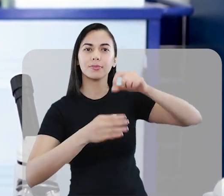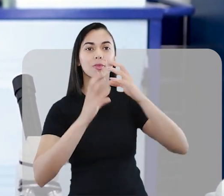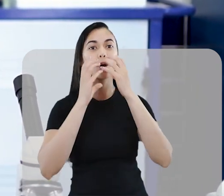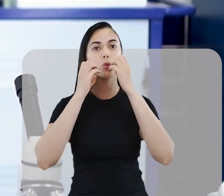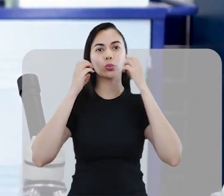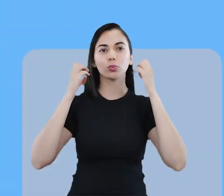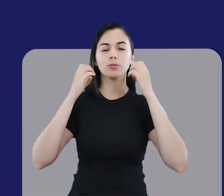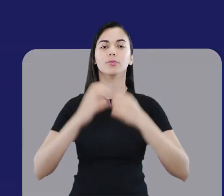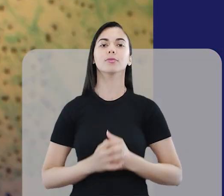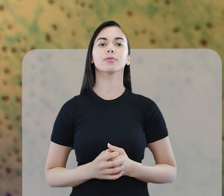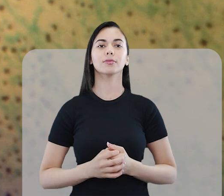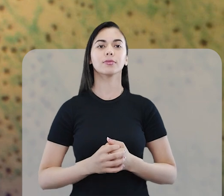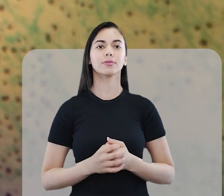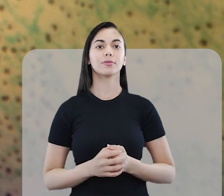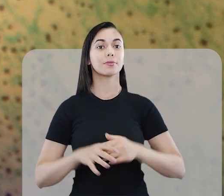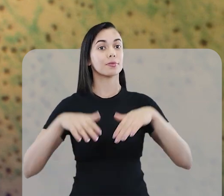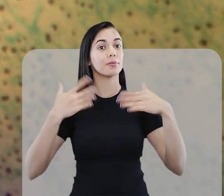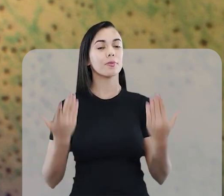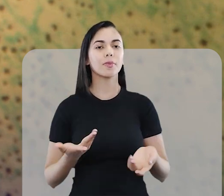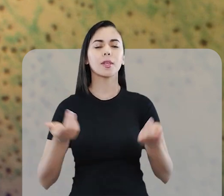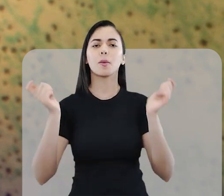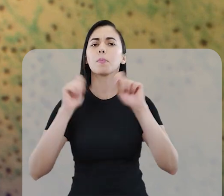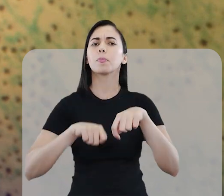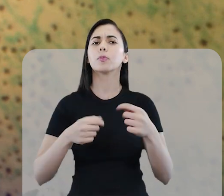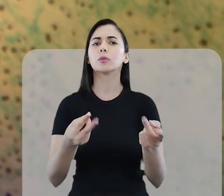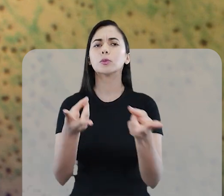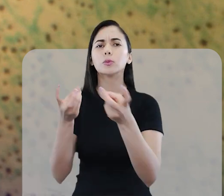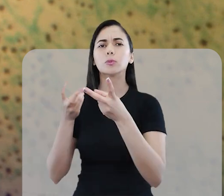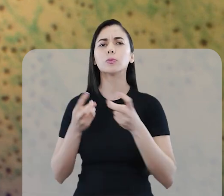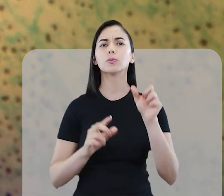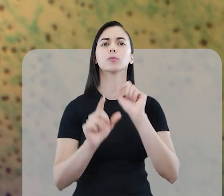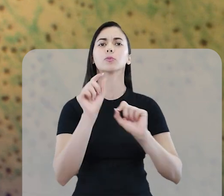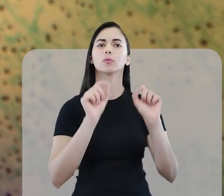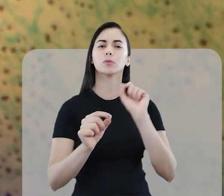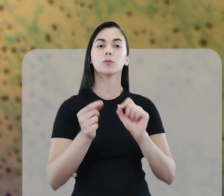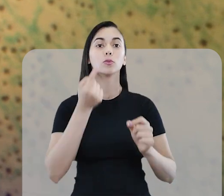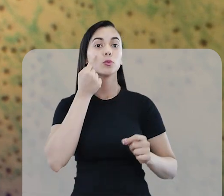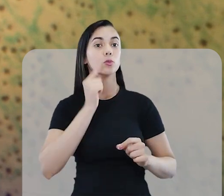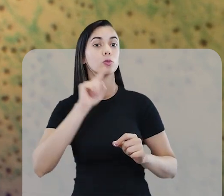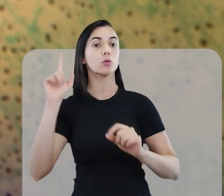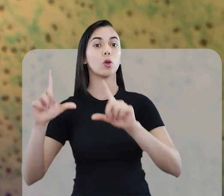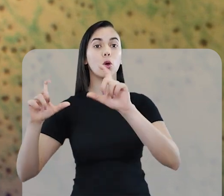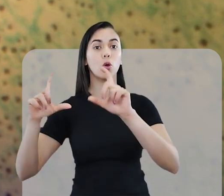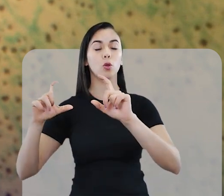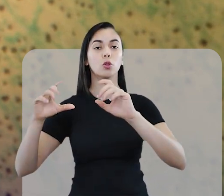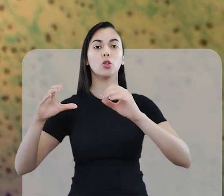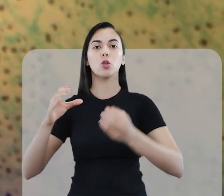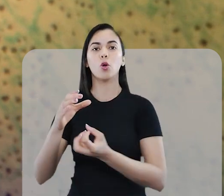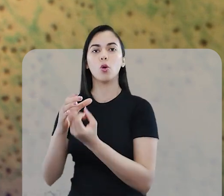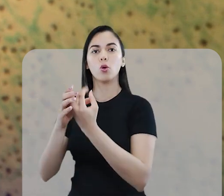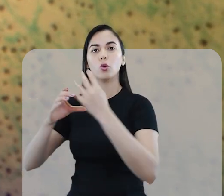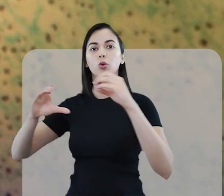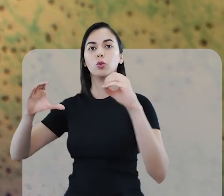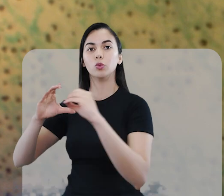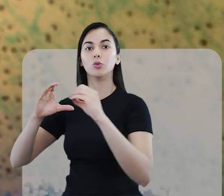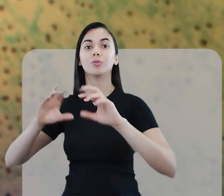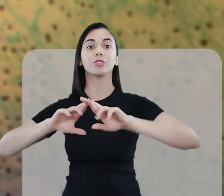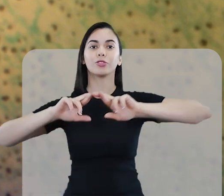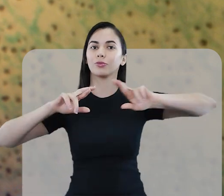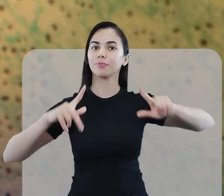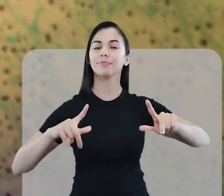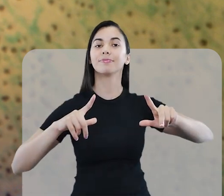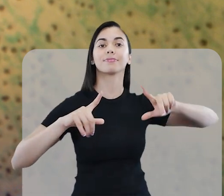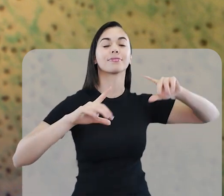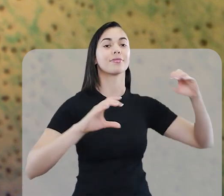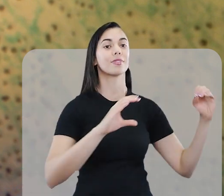Vamos lá? Alunos, é possível verificar aqui nessa imagem a diferença entre uma célula animal e vegetal. Vale lembrar